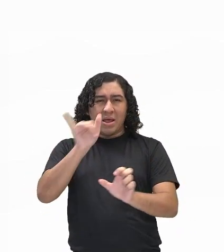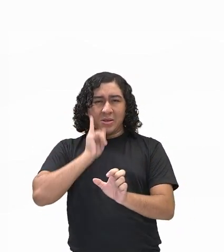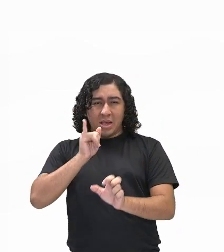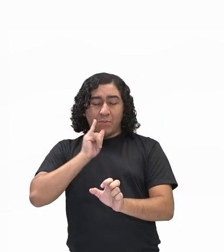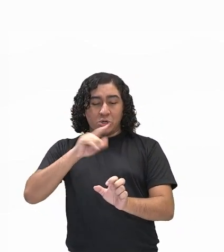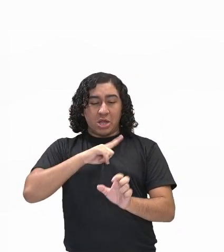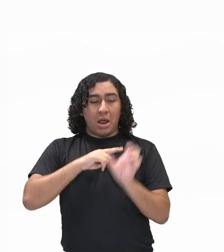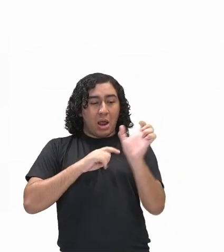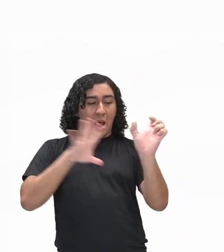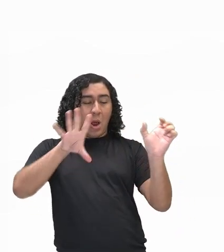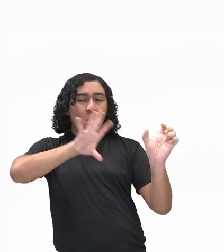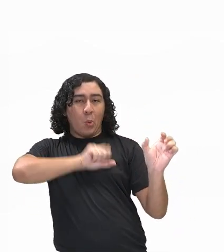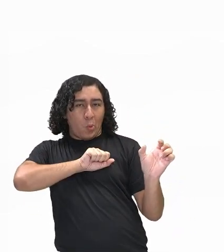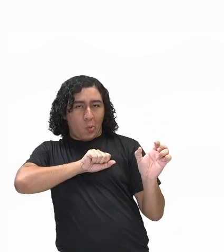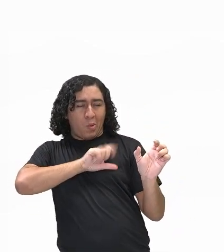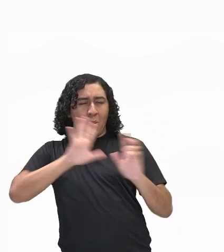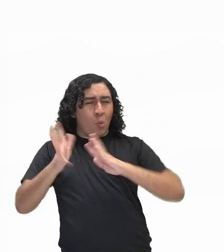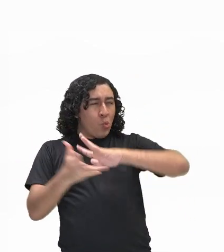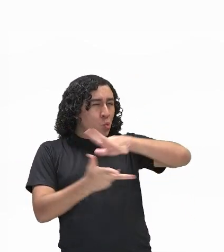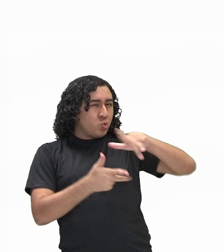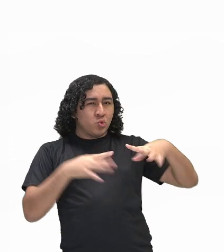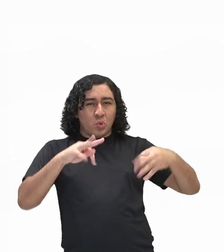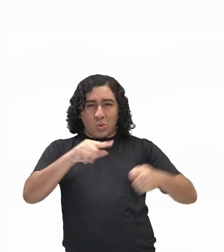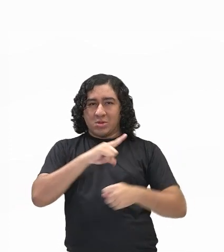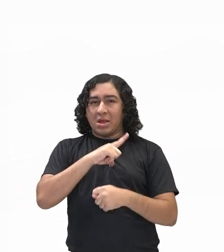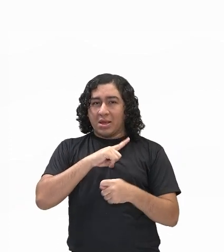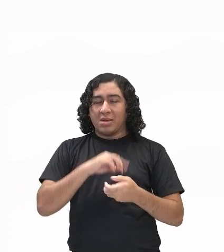ele é universal. Quando a gente fala de